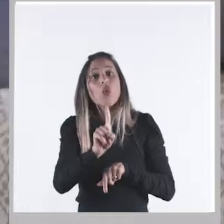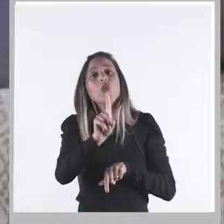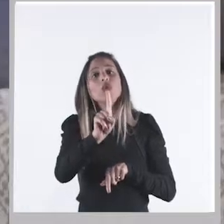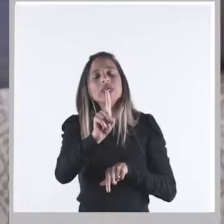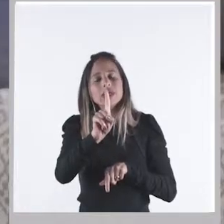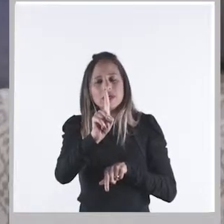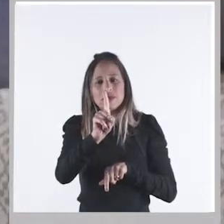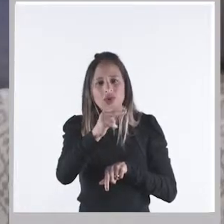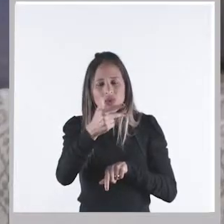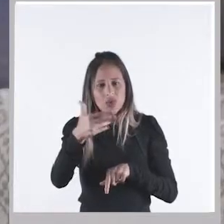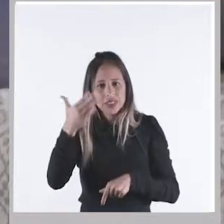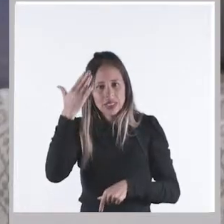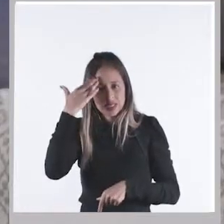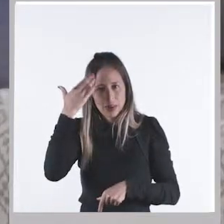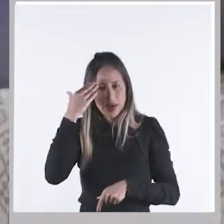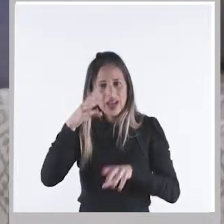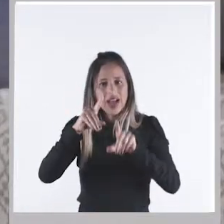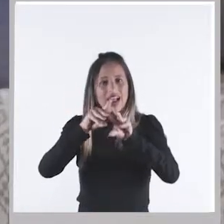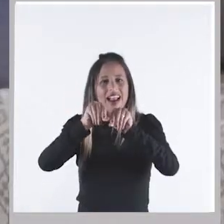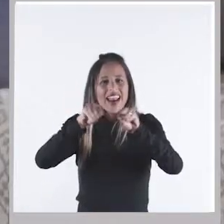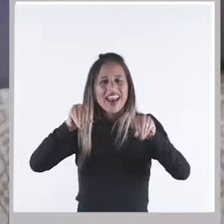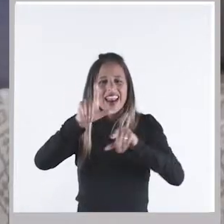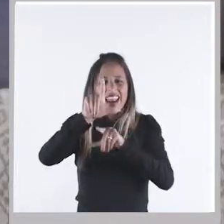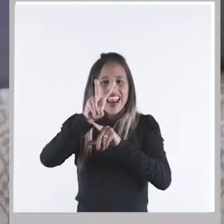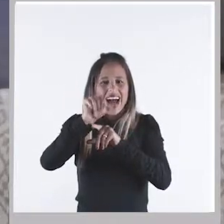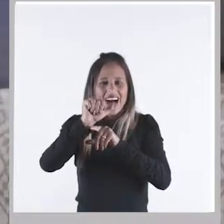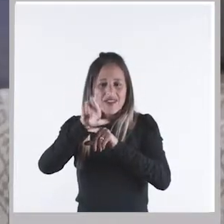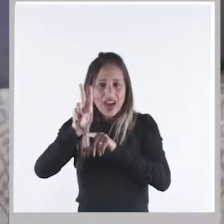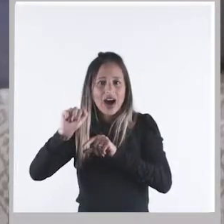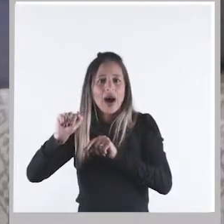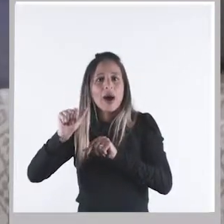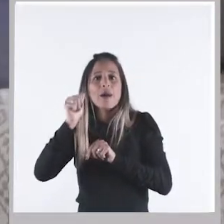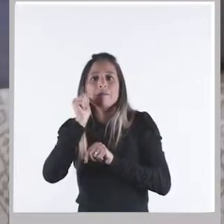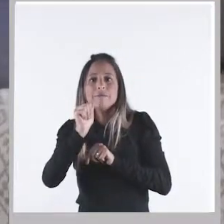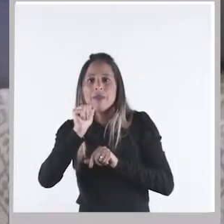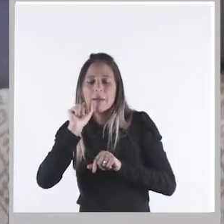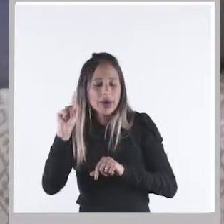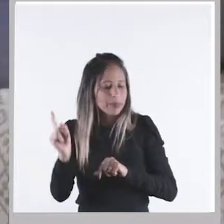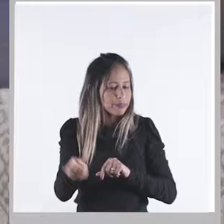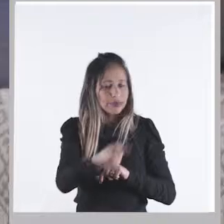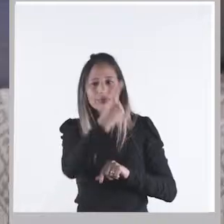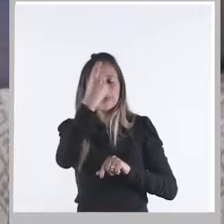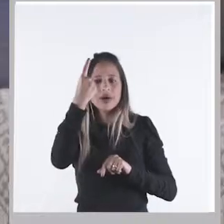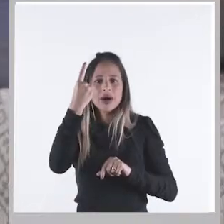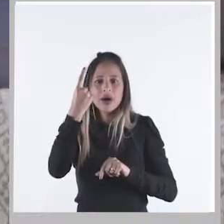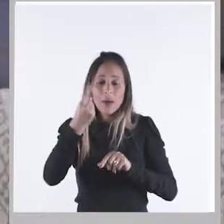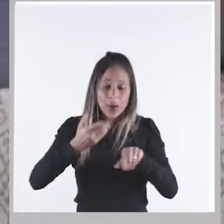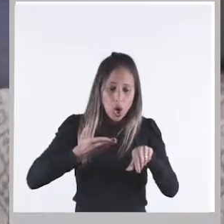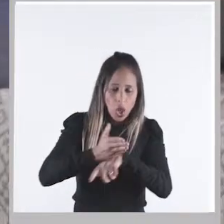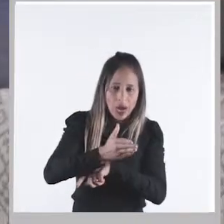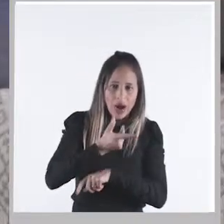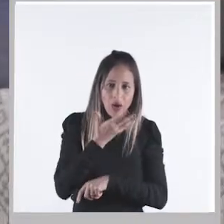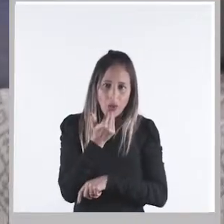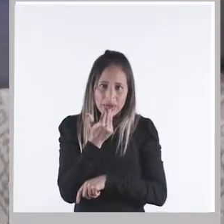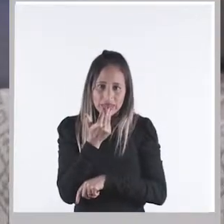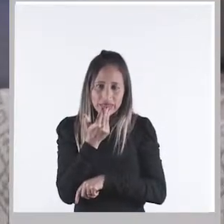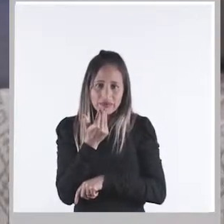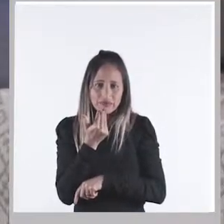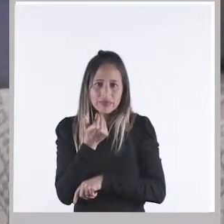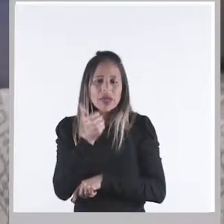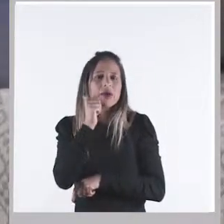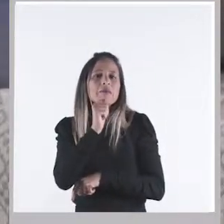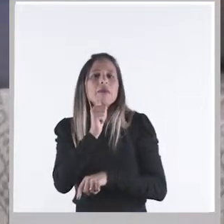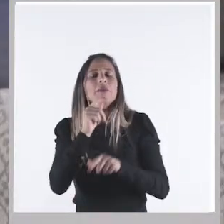sabia fazer, era lavrar a terra, a mamãe que tinha que se virar para pôr comida, né, na mesa. Então, mamãe